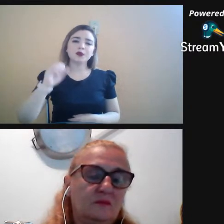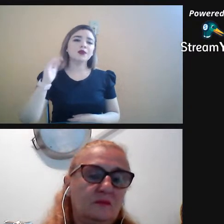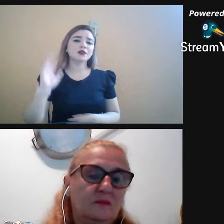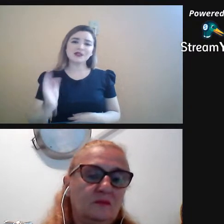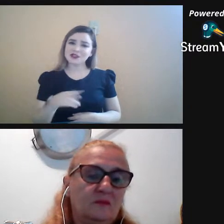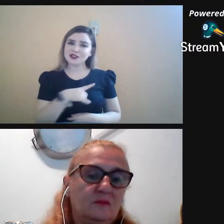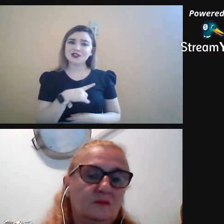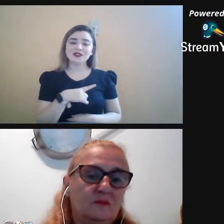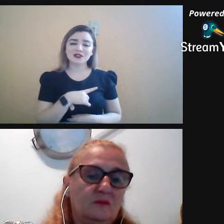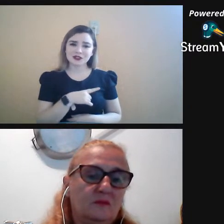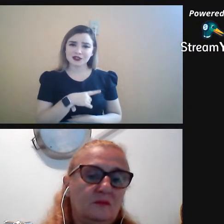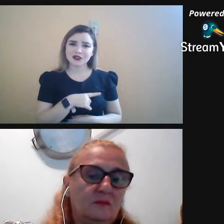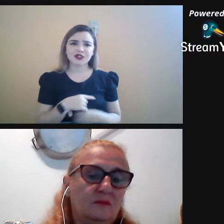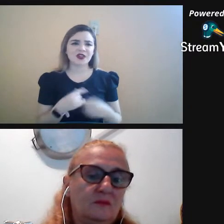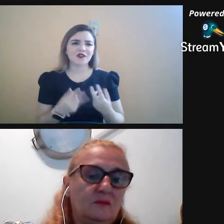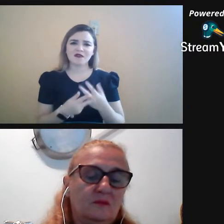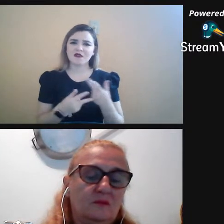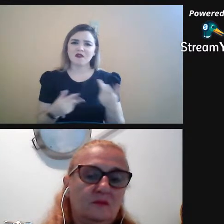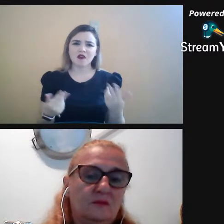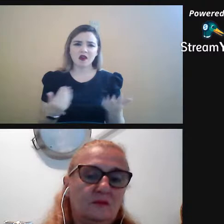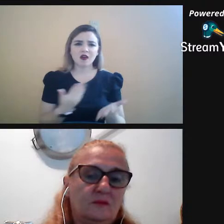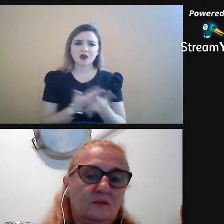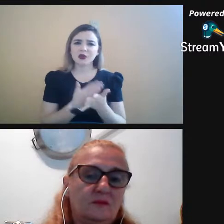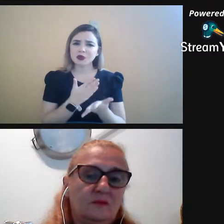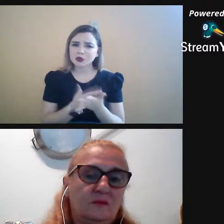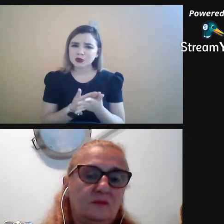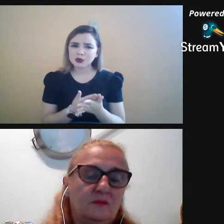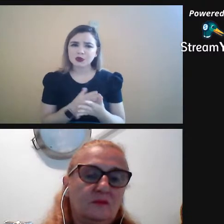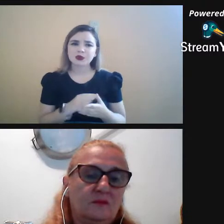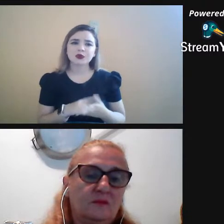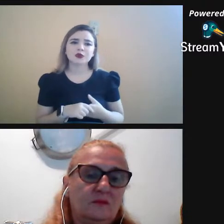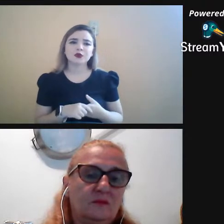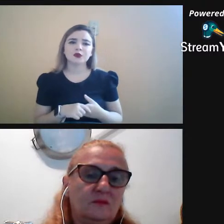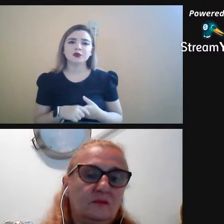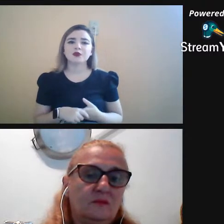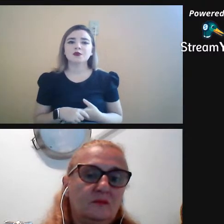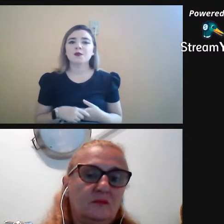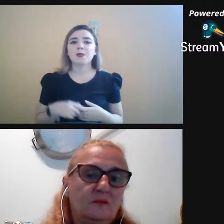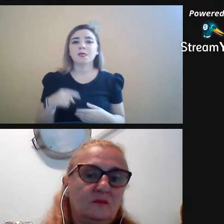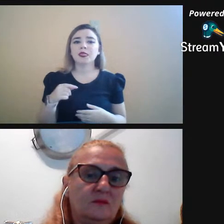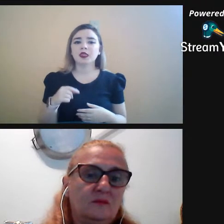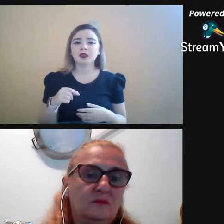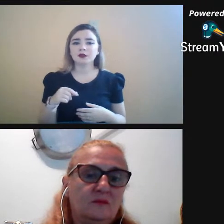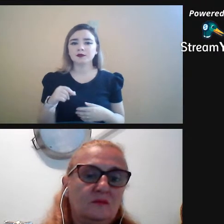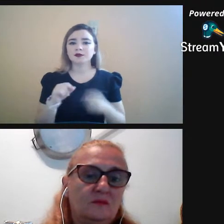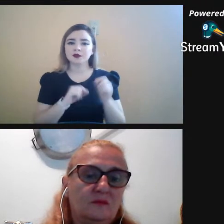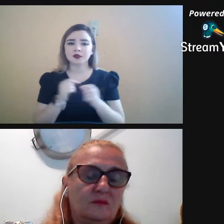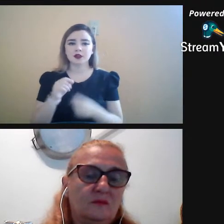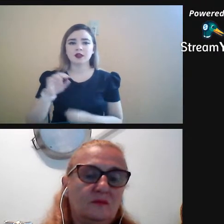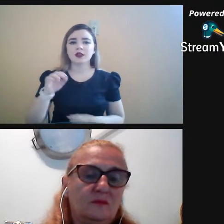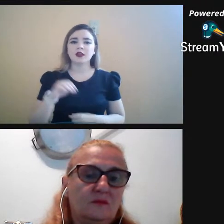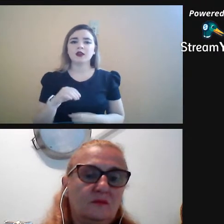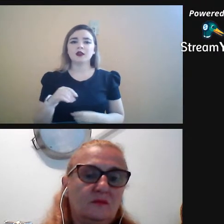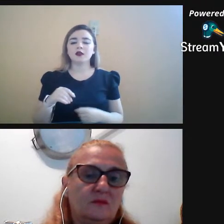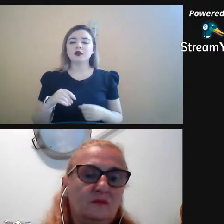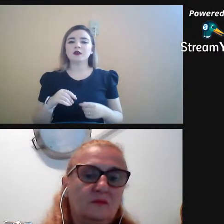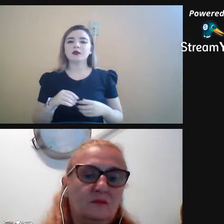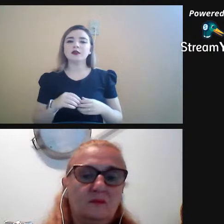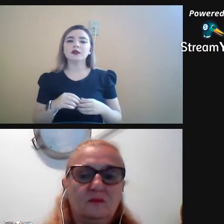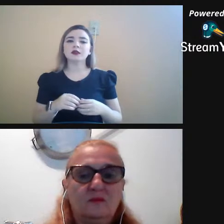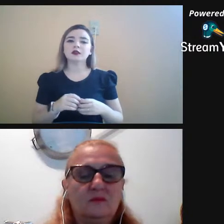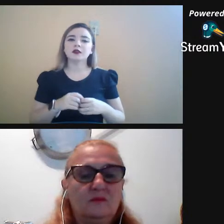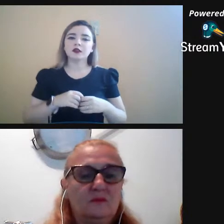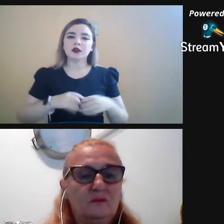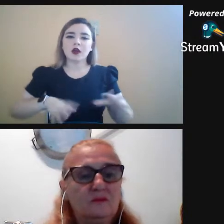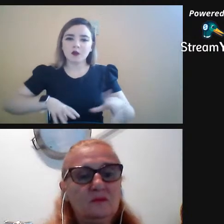formação, que na verdade a formação dele é engenharia e artes, né, pela Universidade de Leningrado.